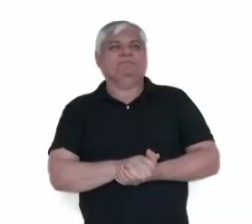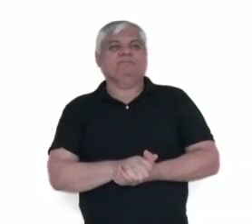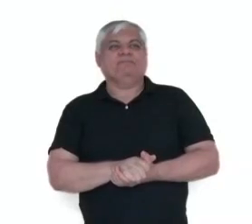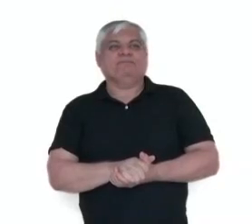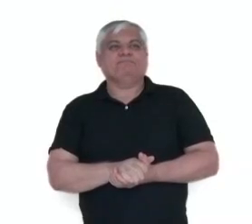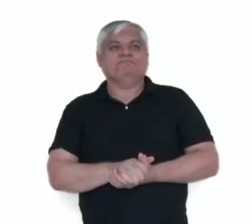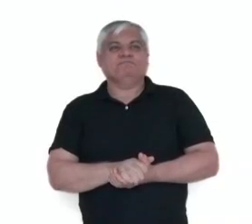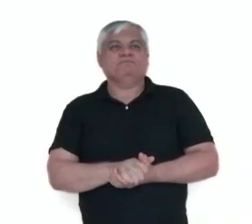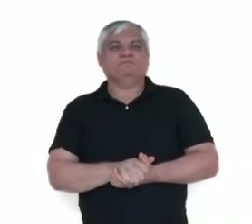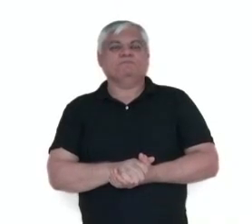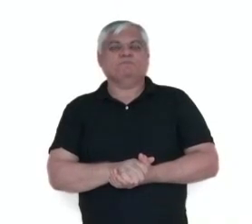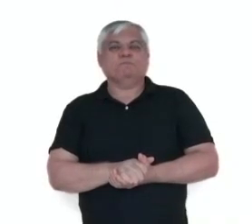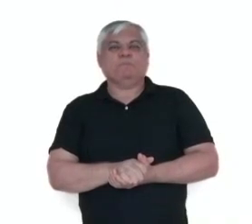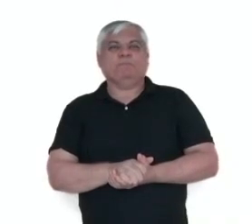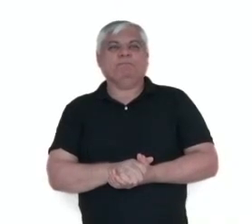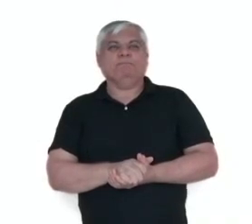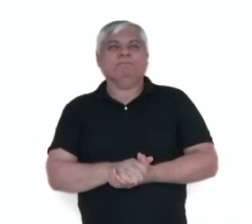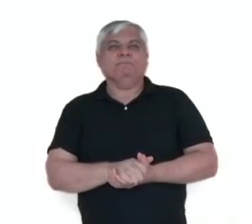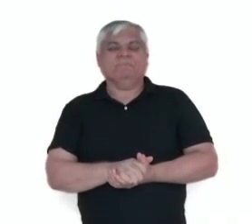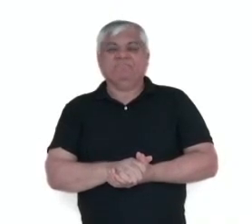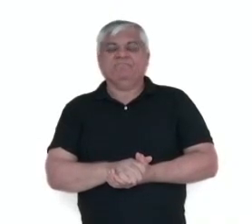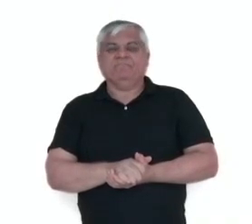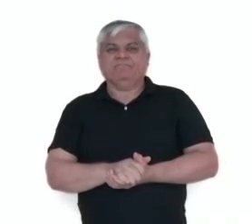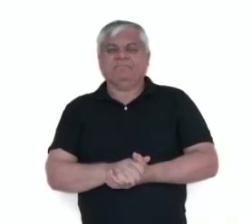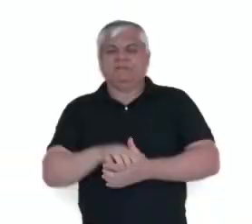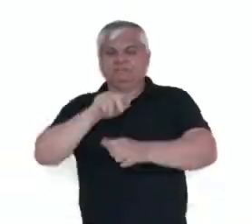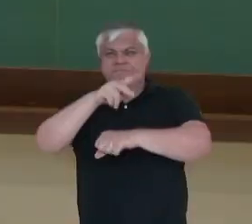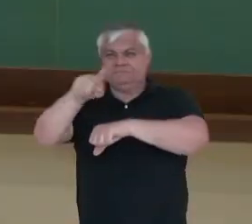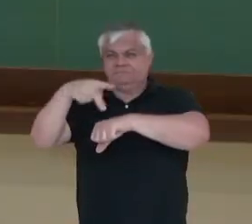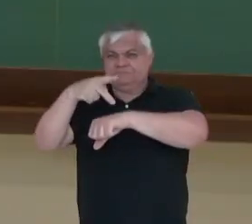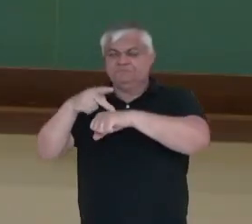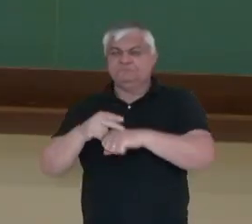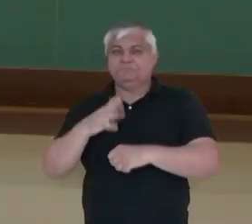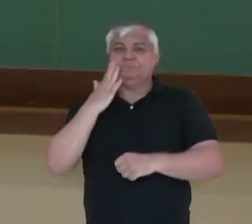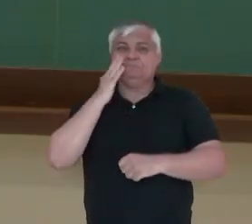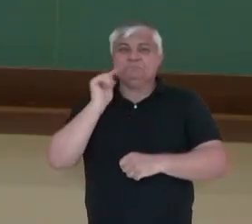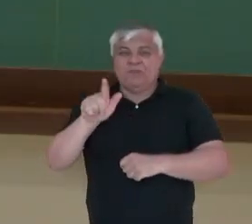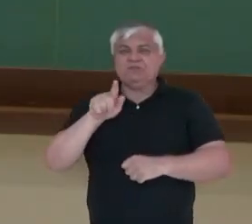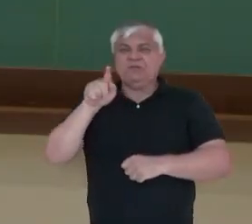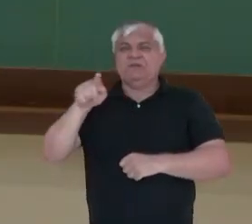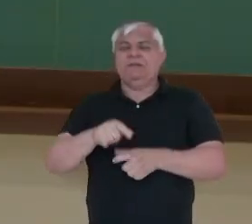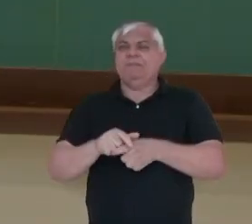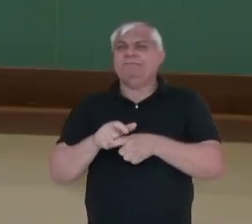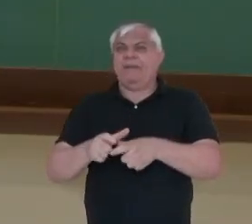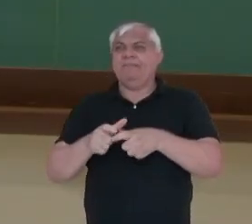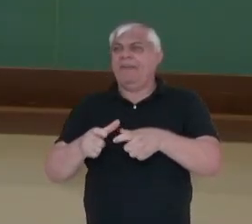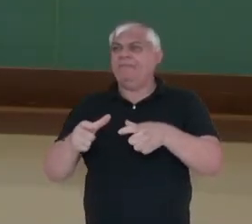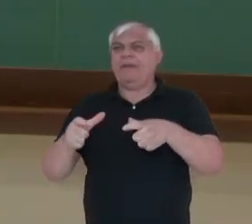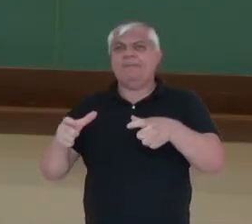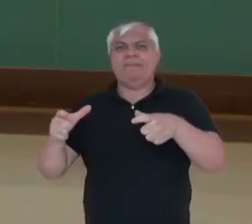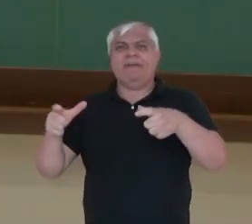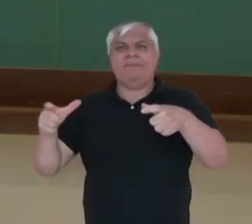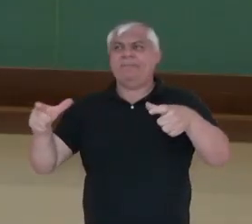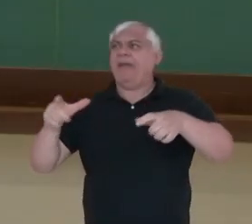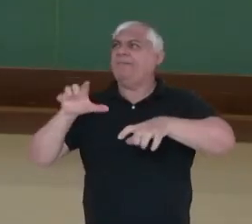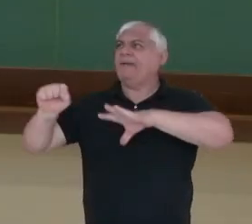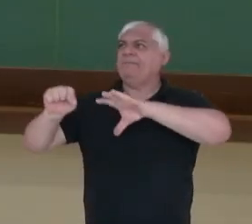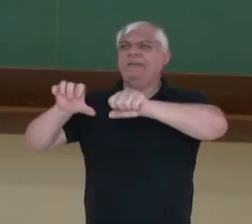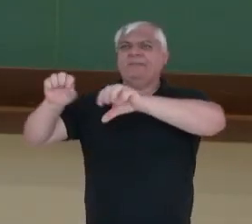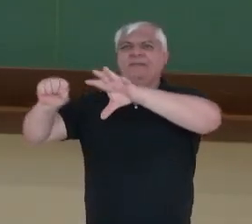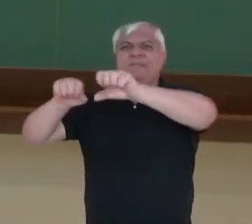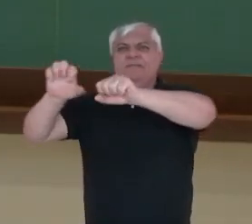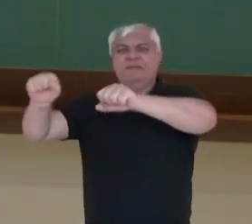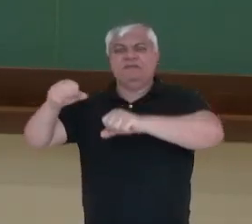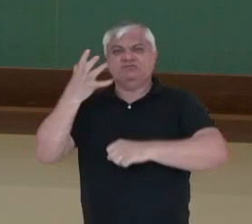Bom, o imperialismo belga. A Bélgica, ela realizou todo o seu expansionismo, essa ideia, né, esse